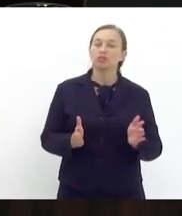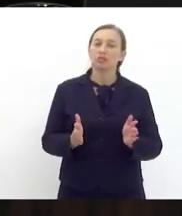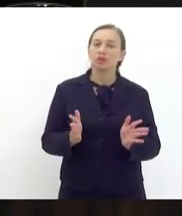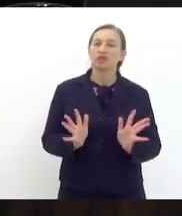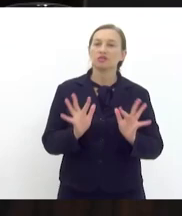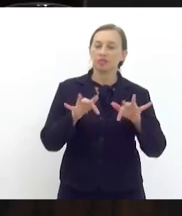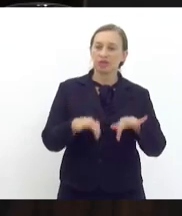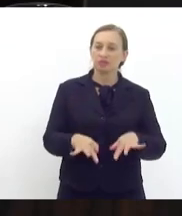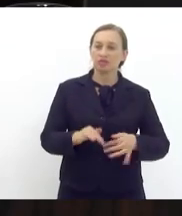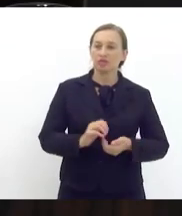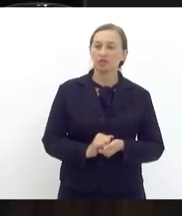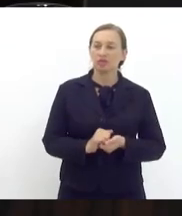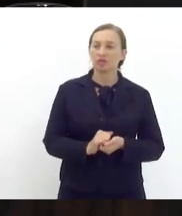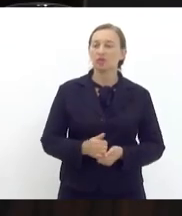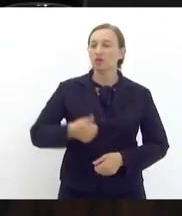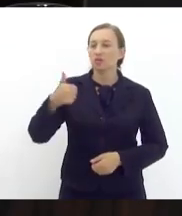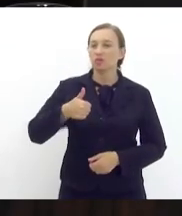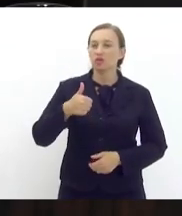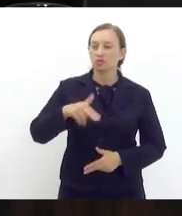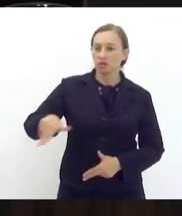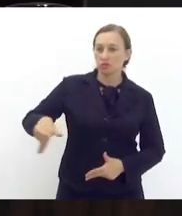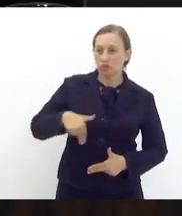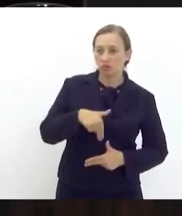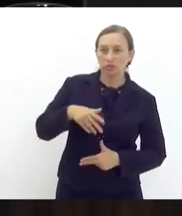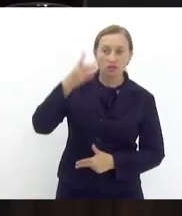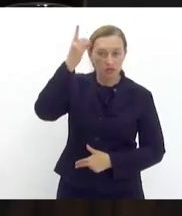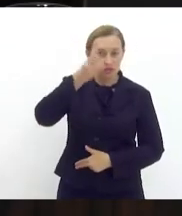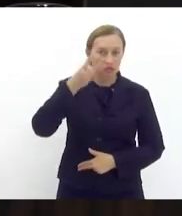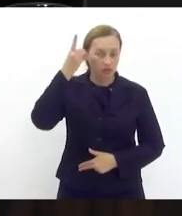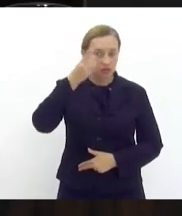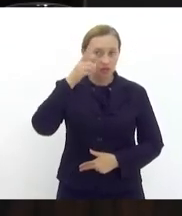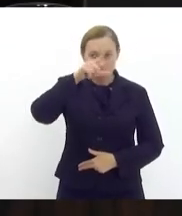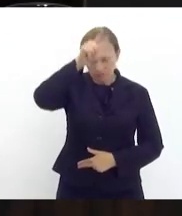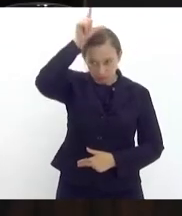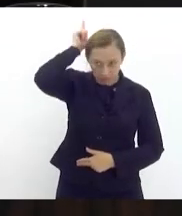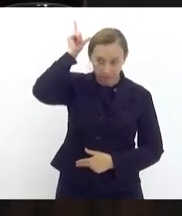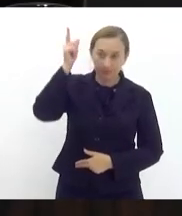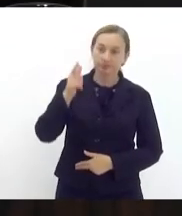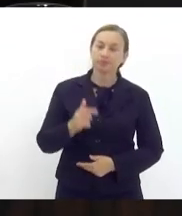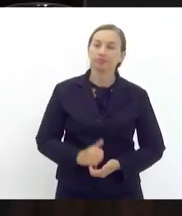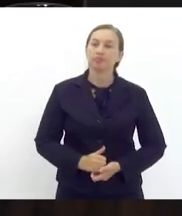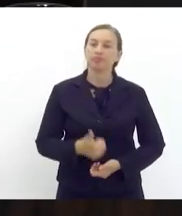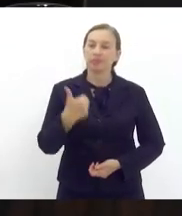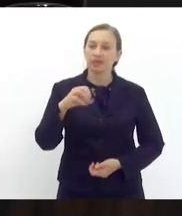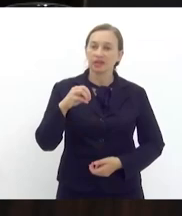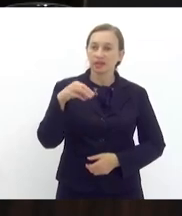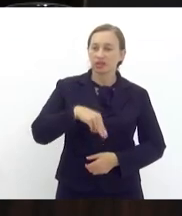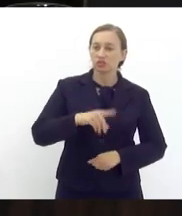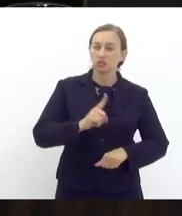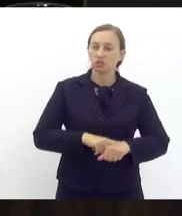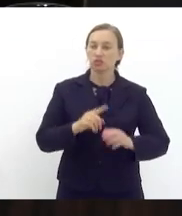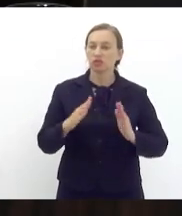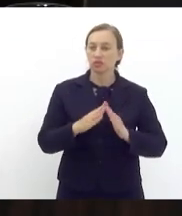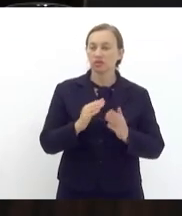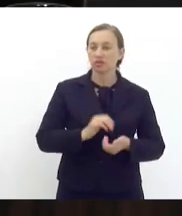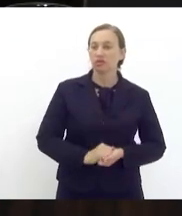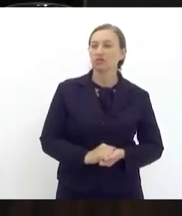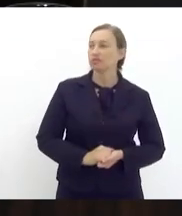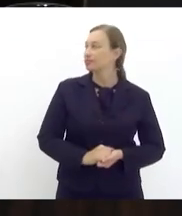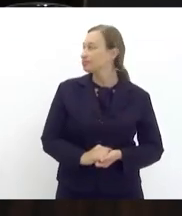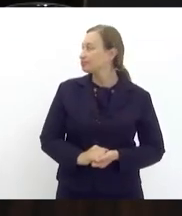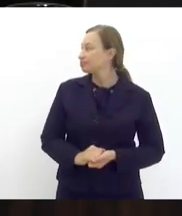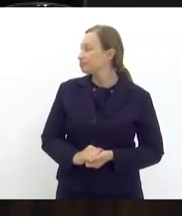passa o expediente final com o primeiro orador escrito nobre deputado Luiz Paulo vossa excelência dispõe de 10 minutos no tempo